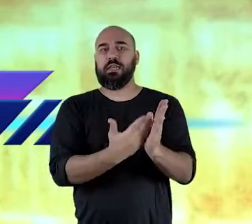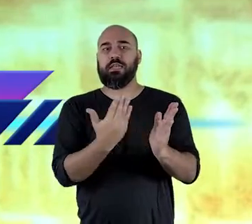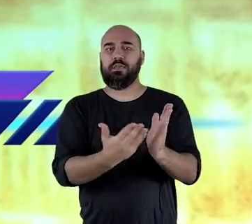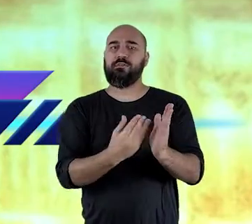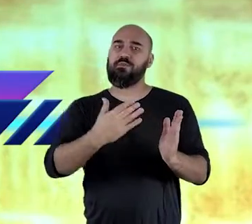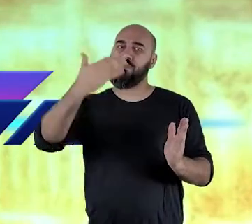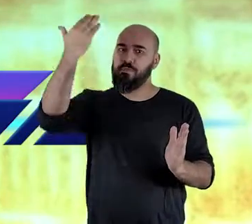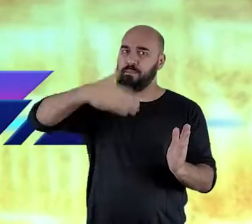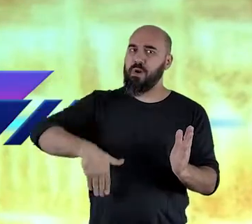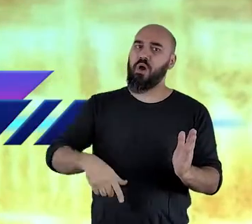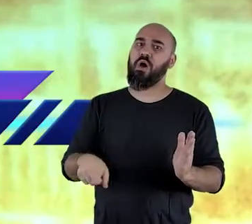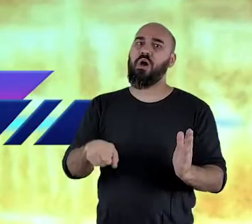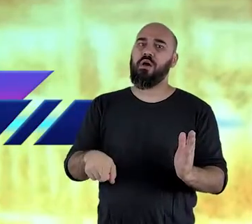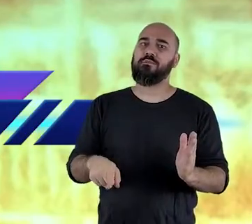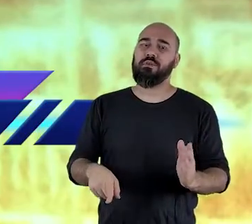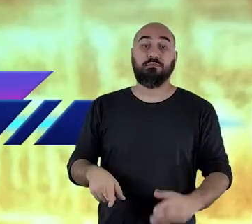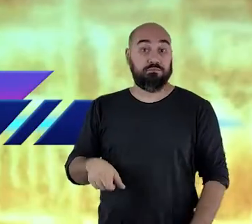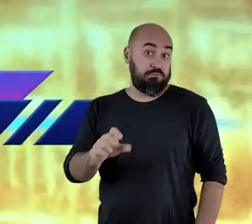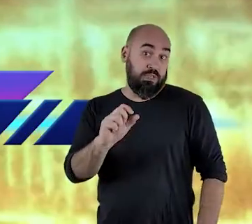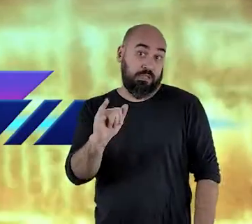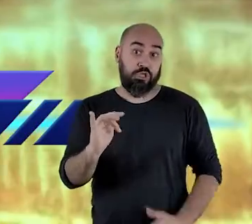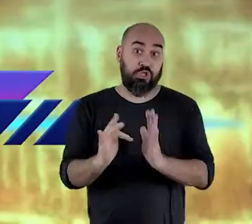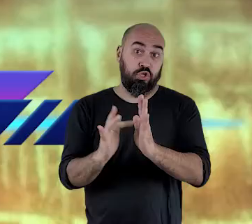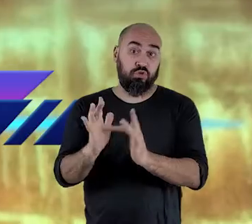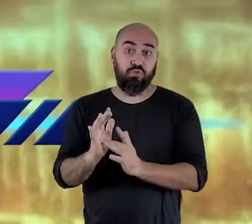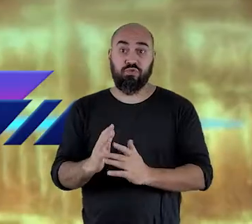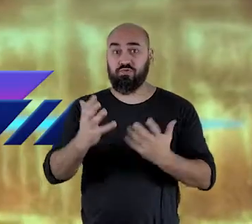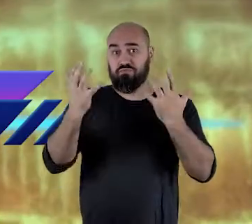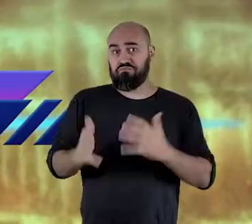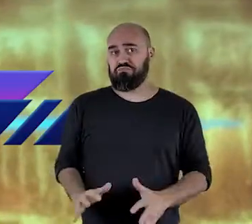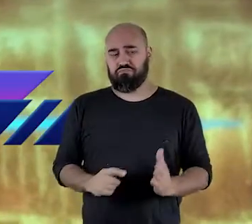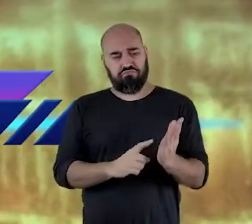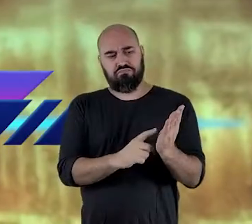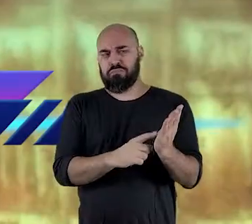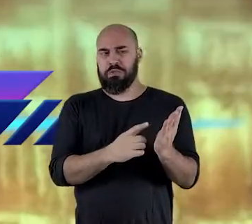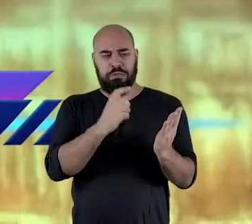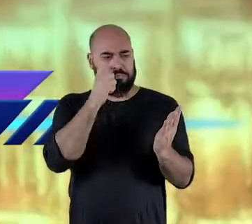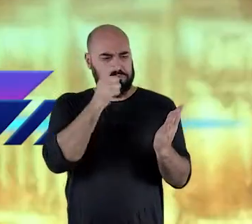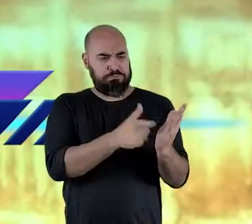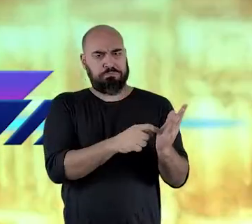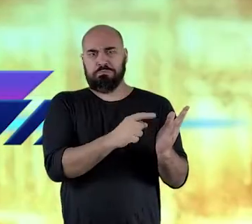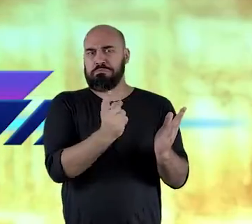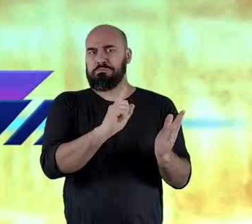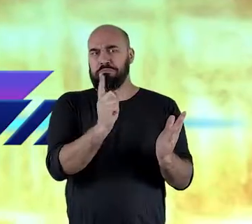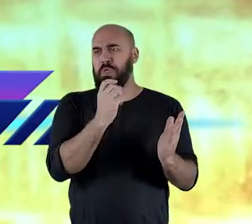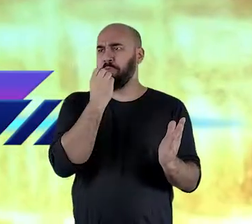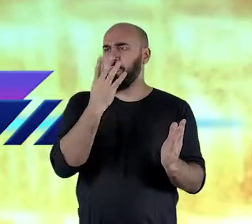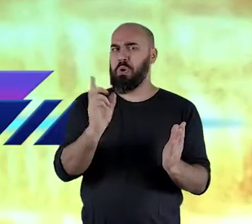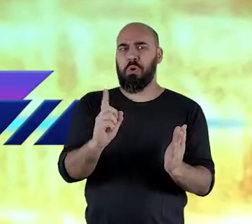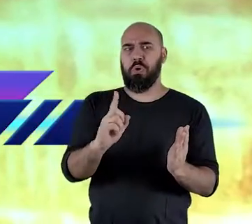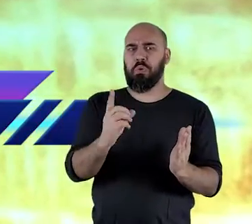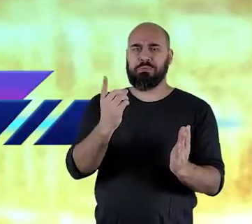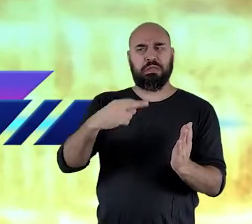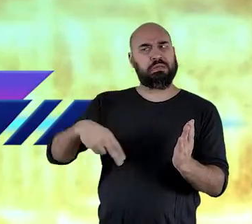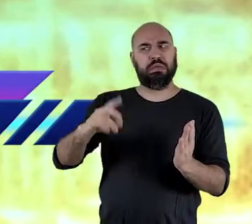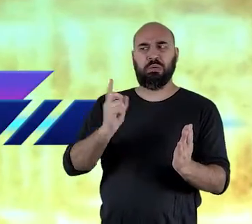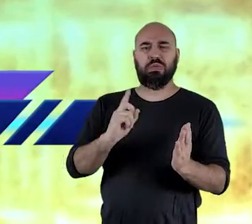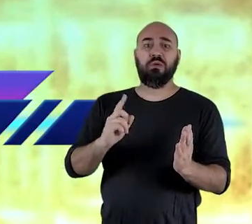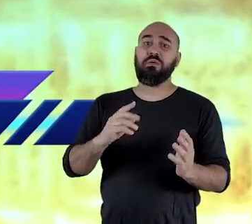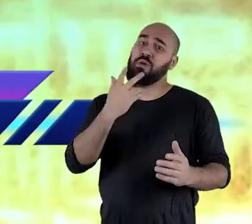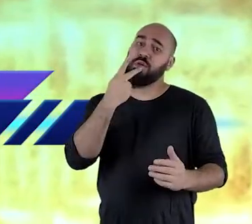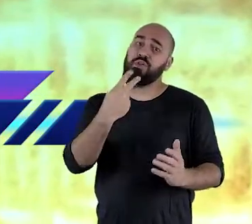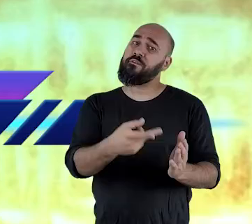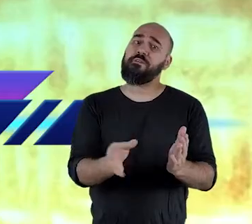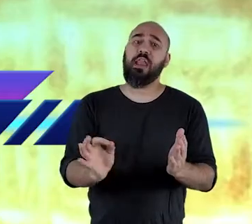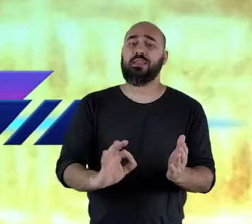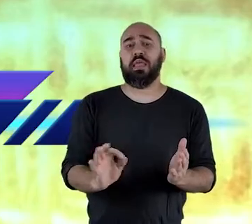livro aprovado por Jesus, se Daniel não fosse um livro que Jesus tem interesse que eu e você conheçamos, ele jamais teria